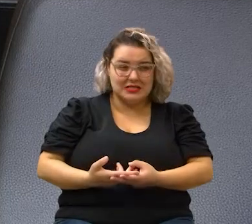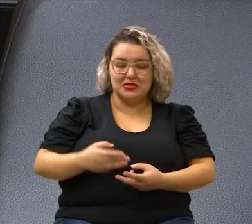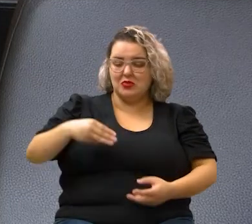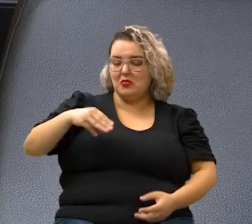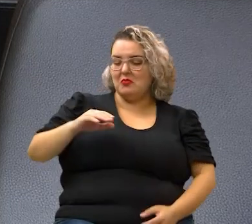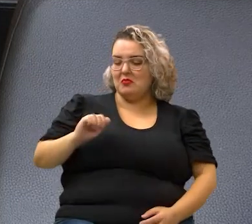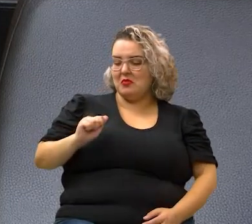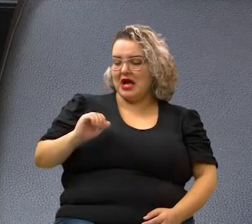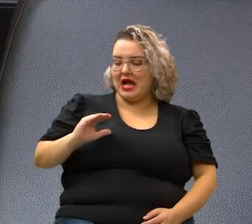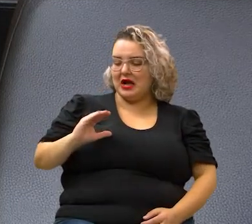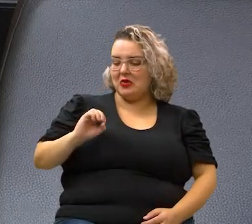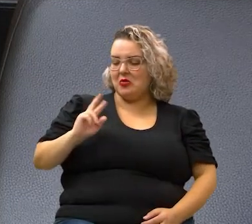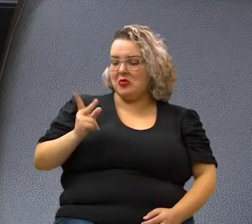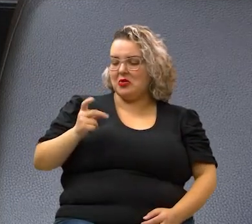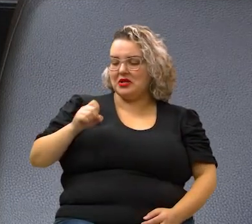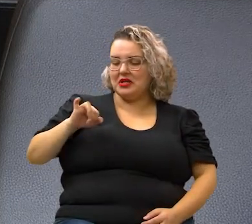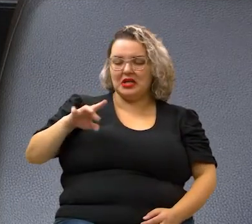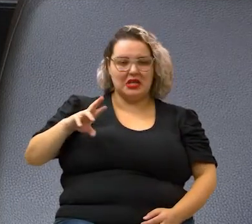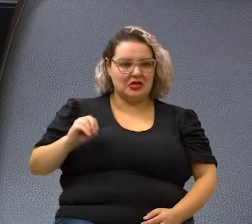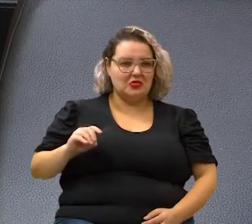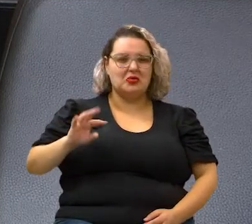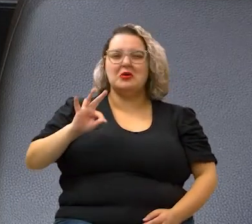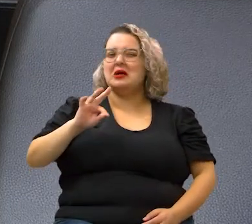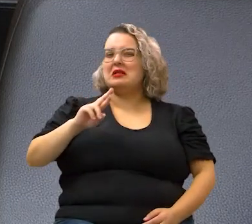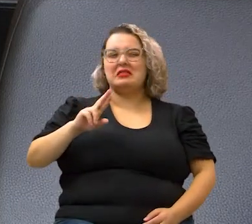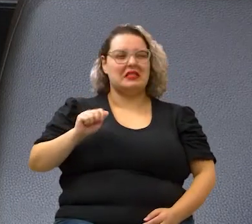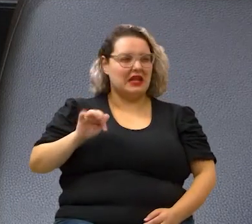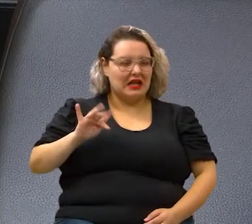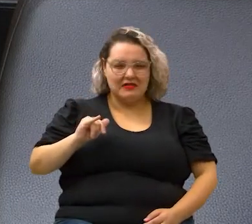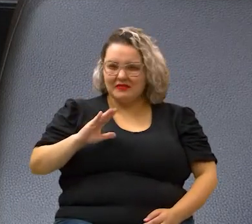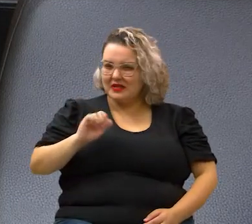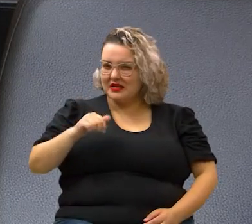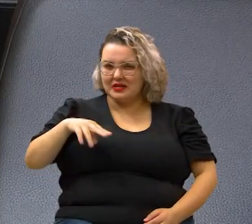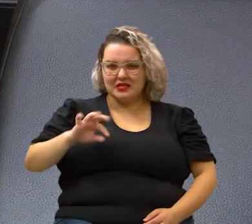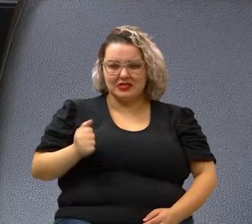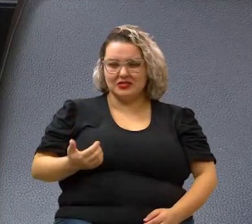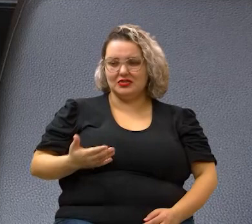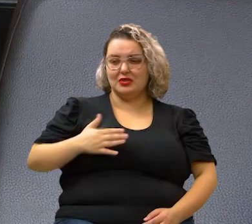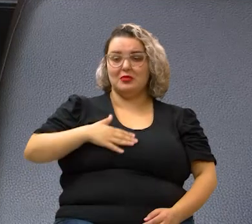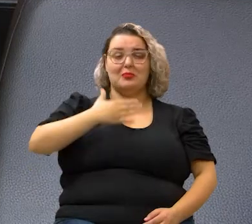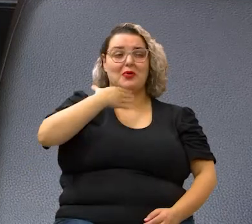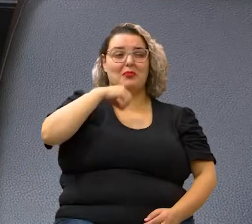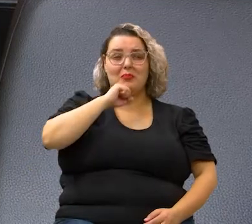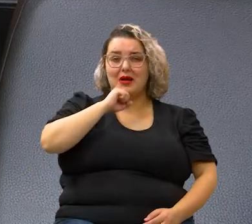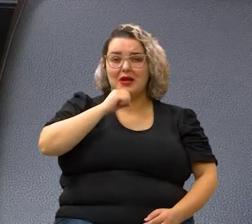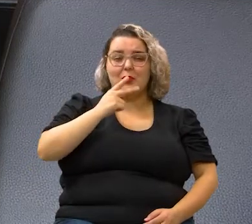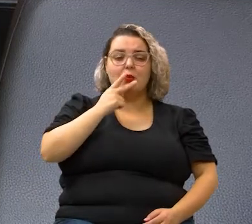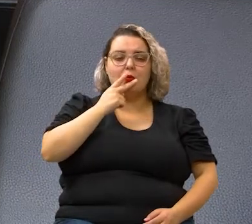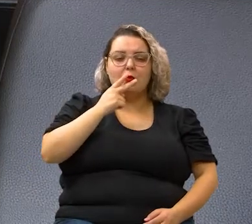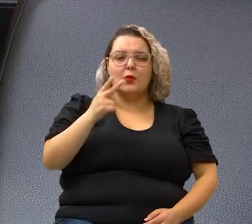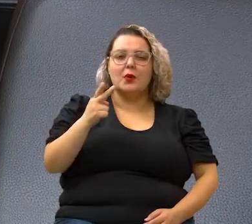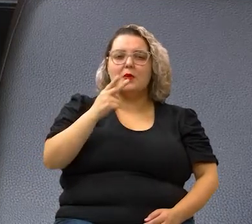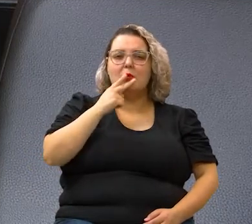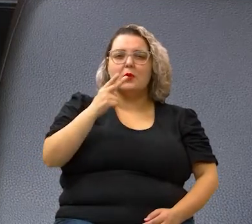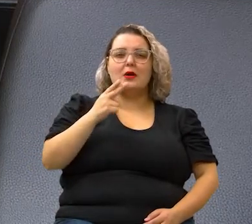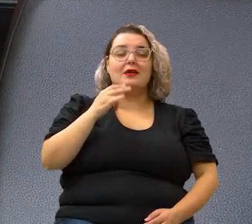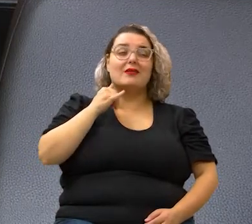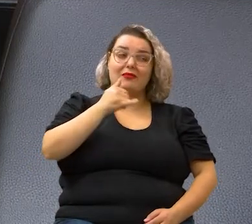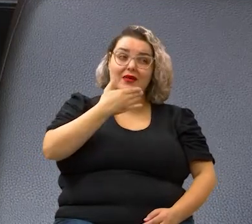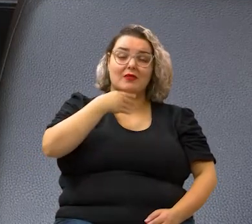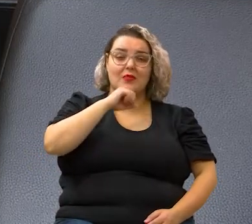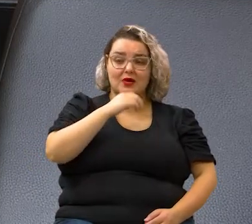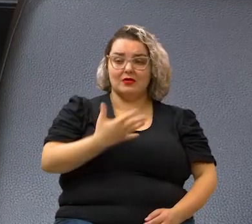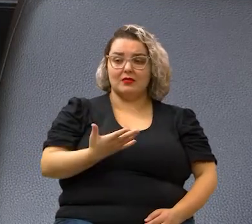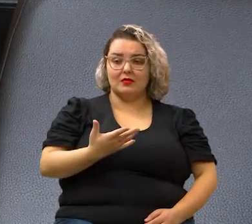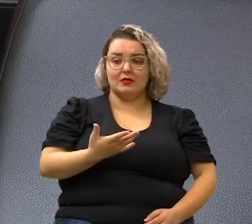tenho nojo mesmo. Eu acho uma cena degradante. Como também não gosto de cigarro. Meu pai fuma cigarro e eu falo para